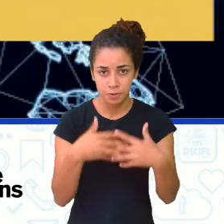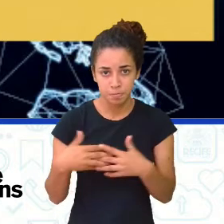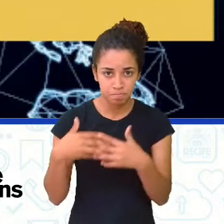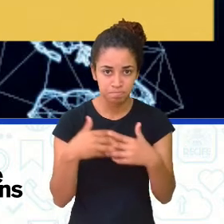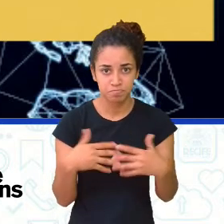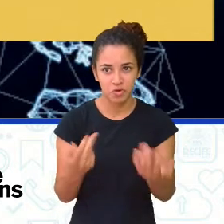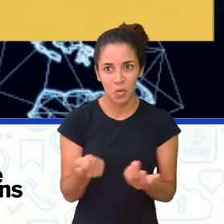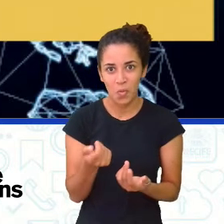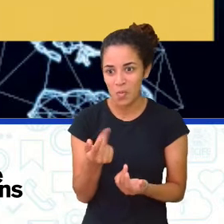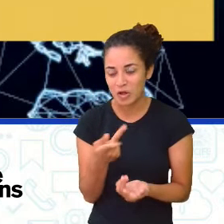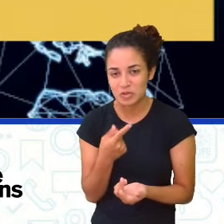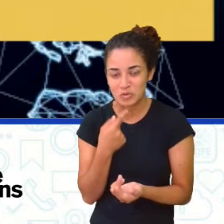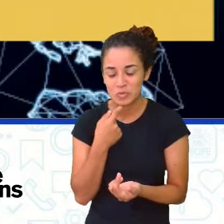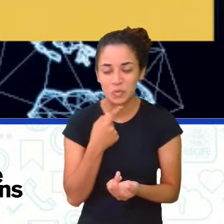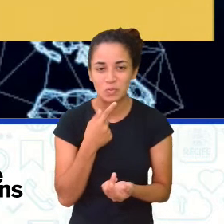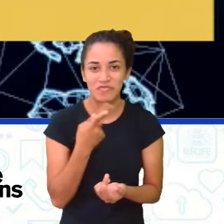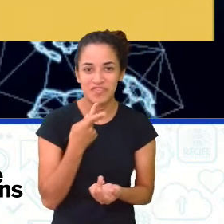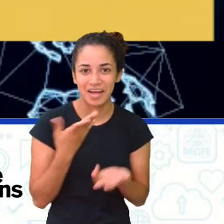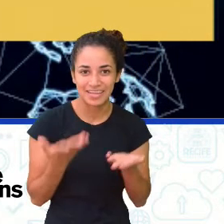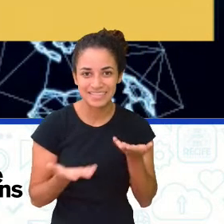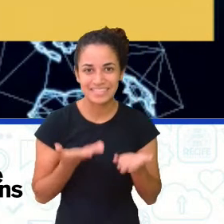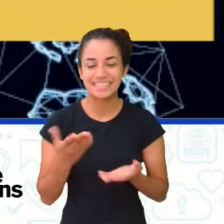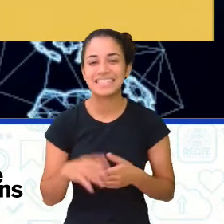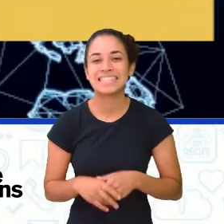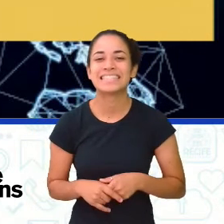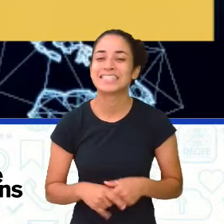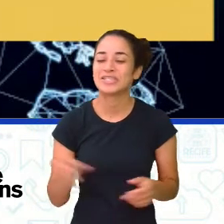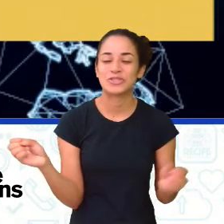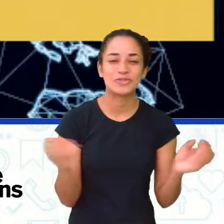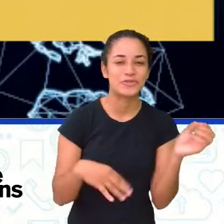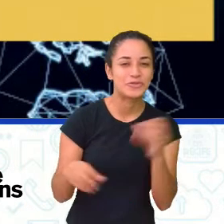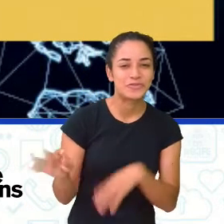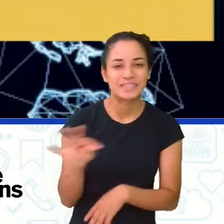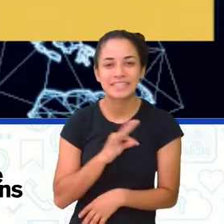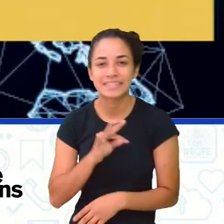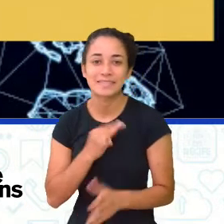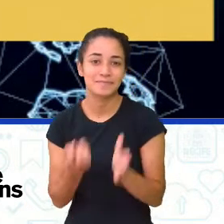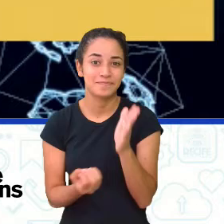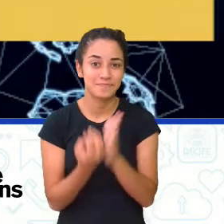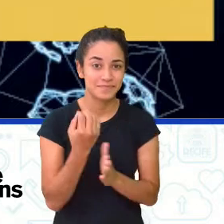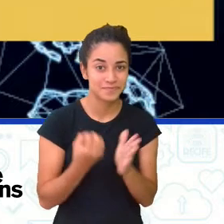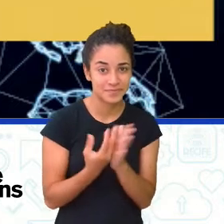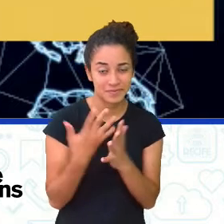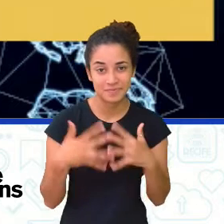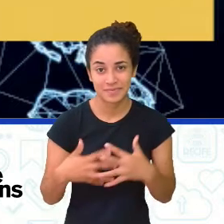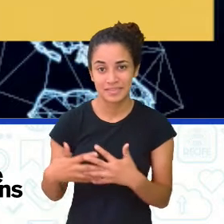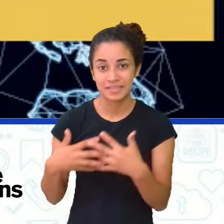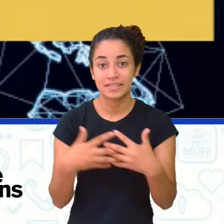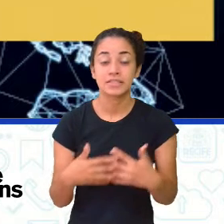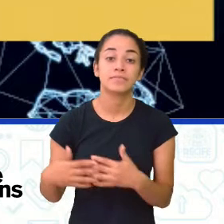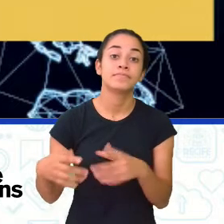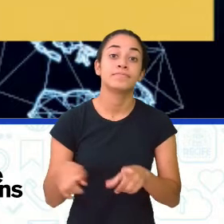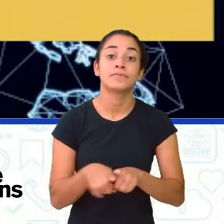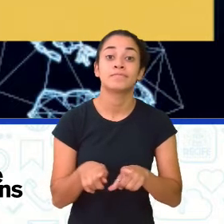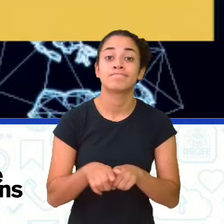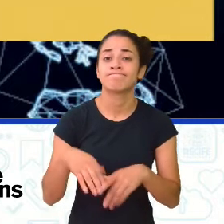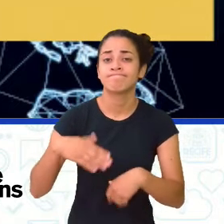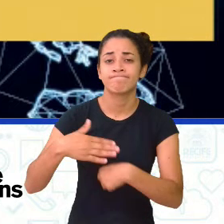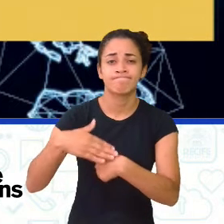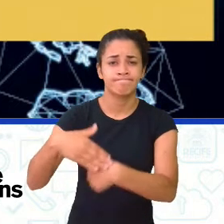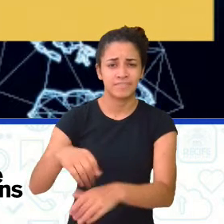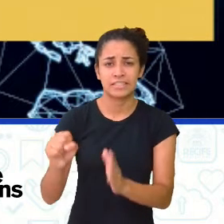Saiu. Saiu, justamente, o advento de novas técnicas, surgimento de máquinas, e durante 2 a